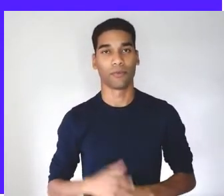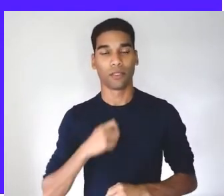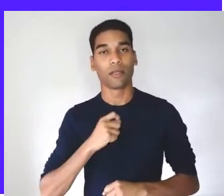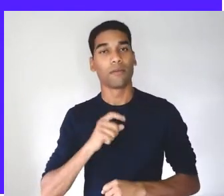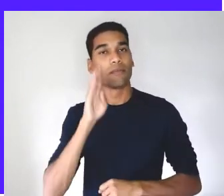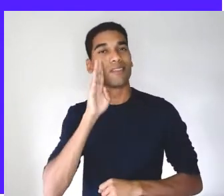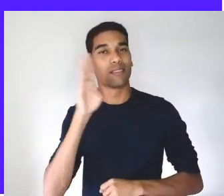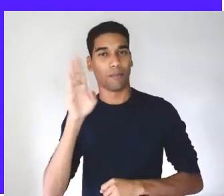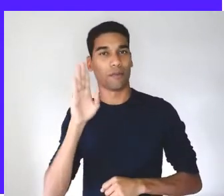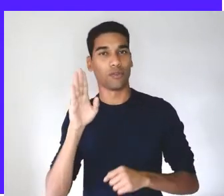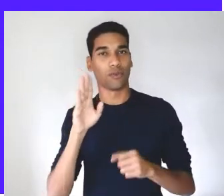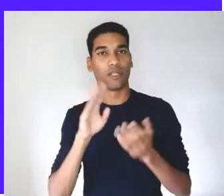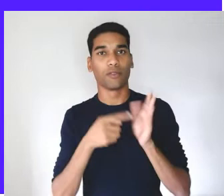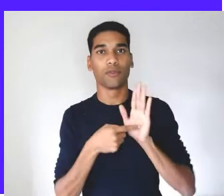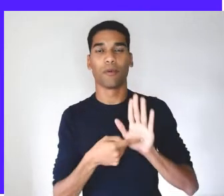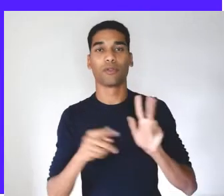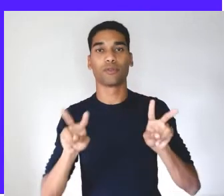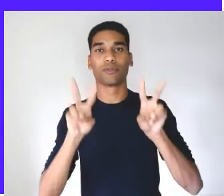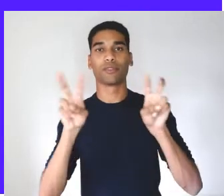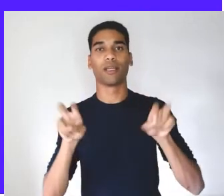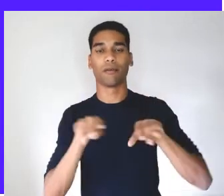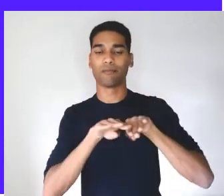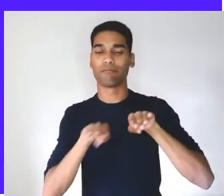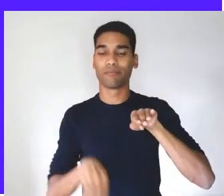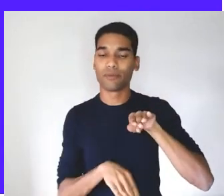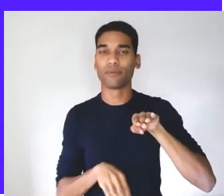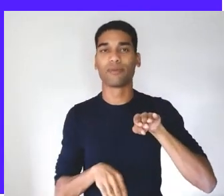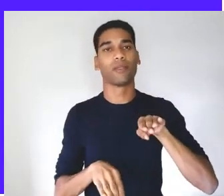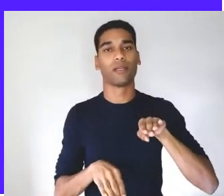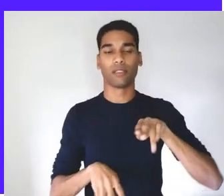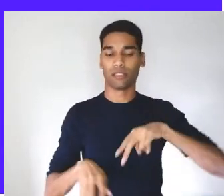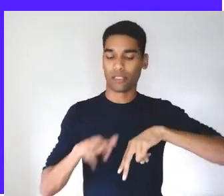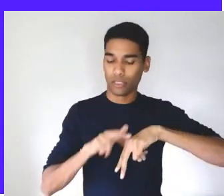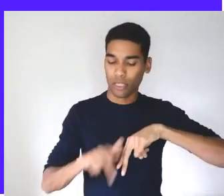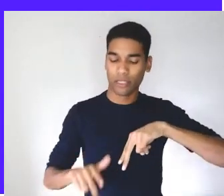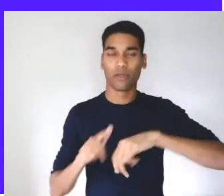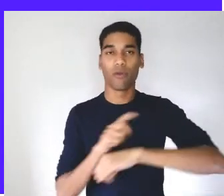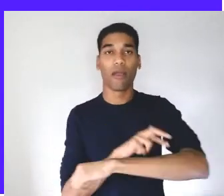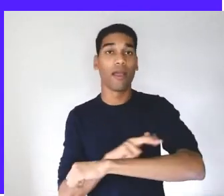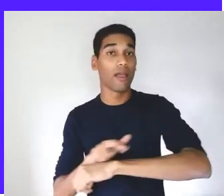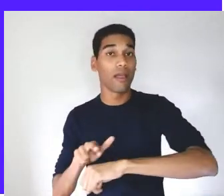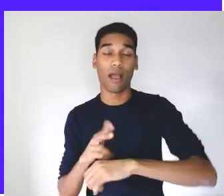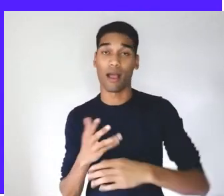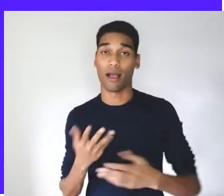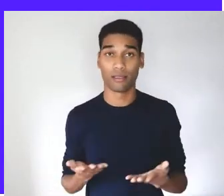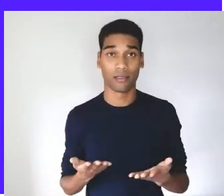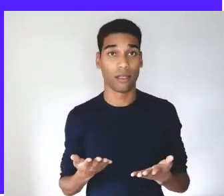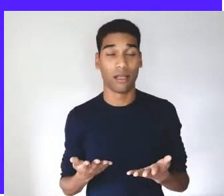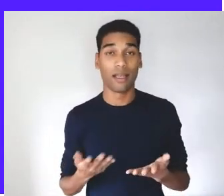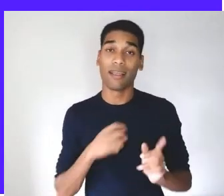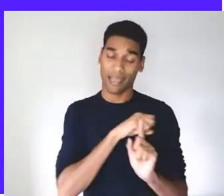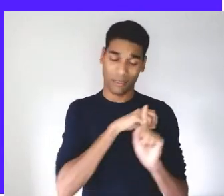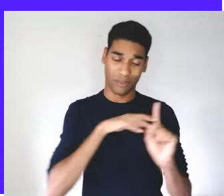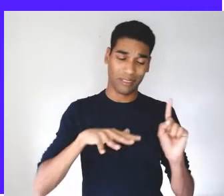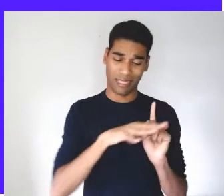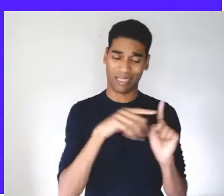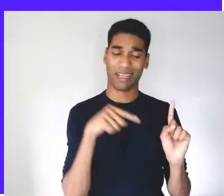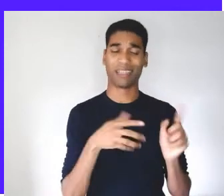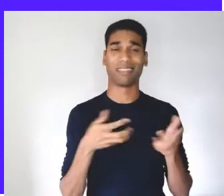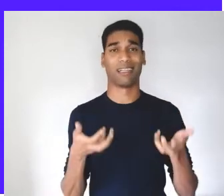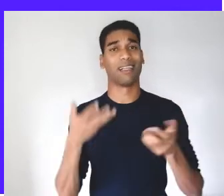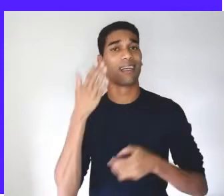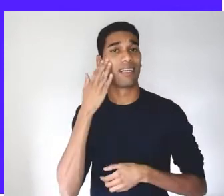falando de gênero e raça. E eu entendo que isso é um reflexo também do que a sociedade quer ouvir, né? Porque é isso, não é